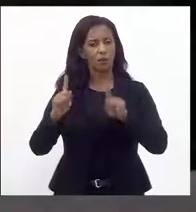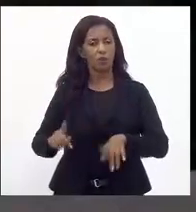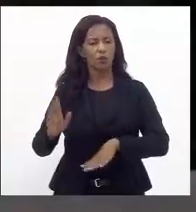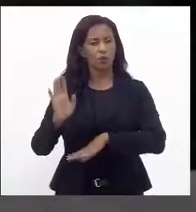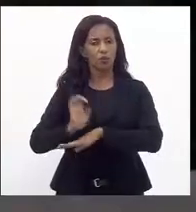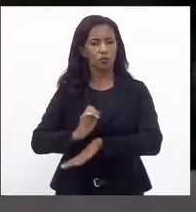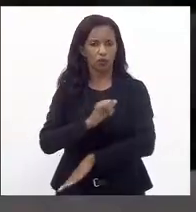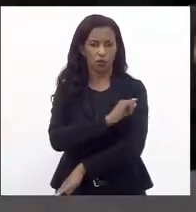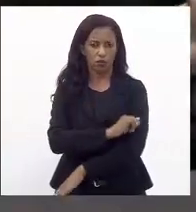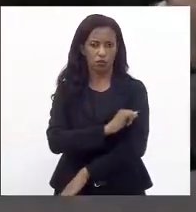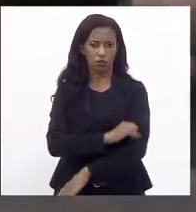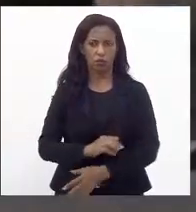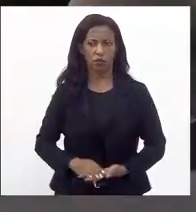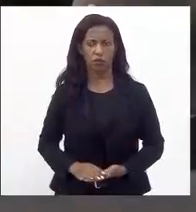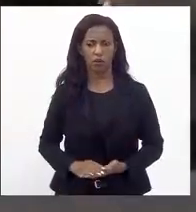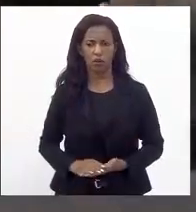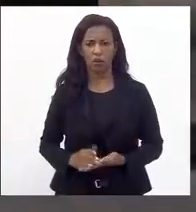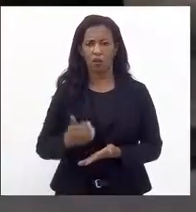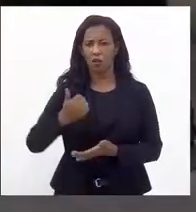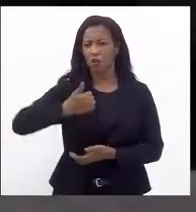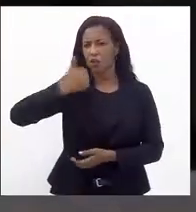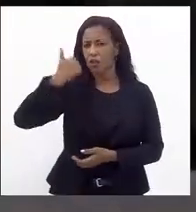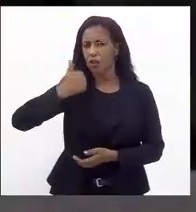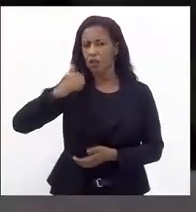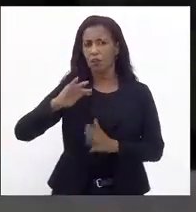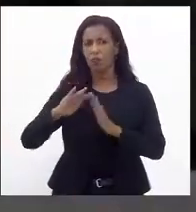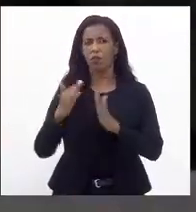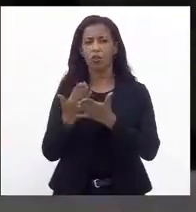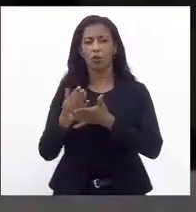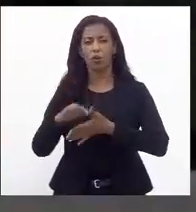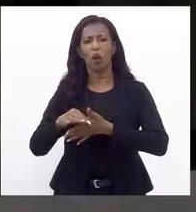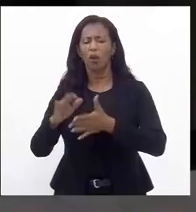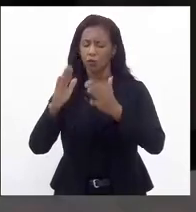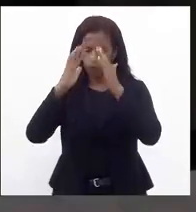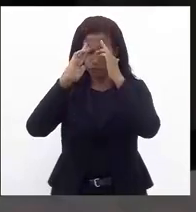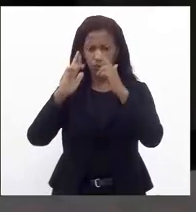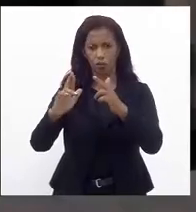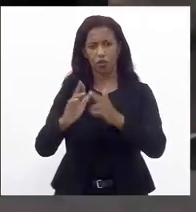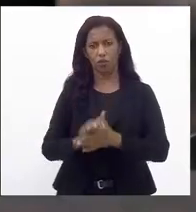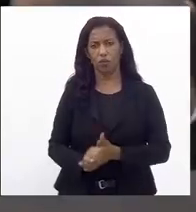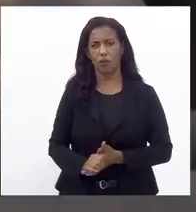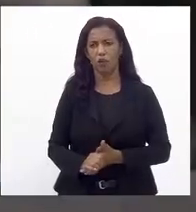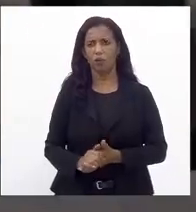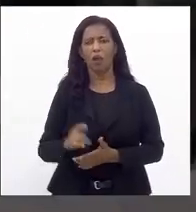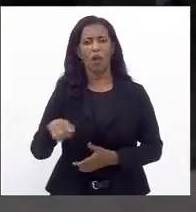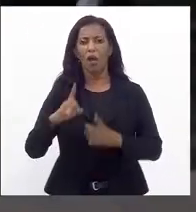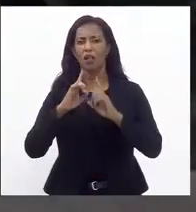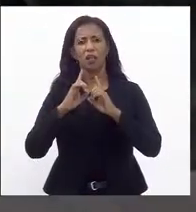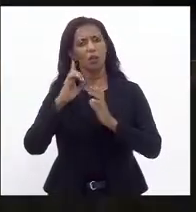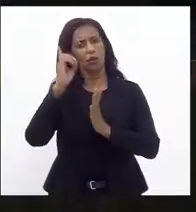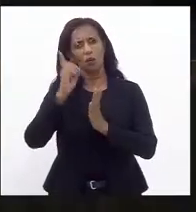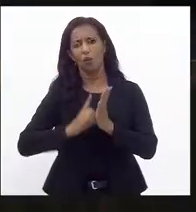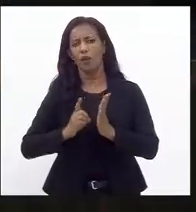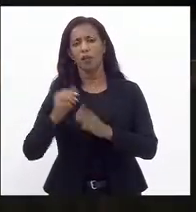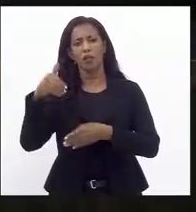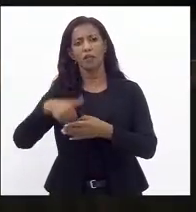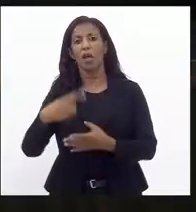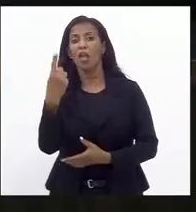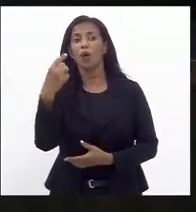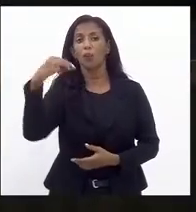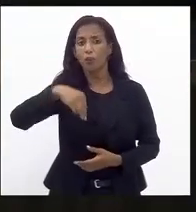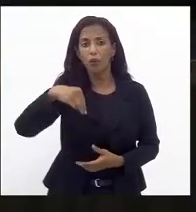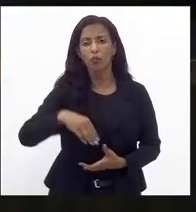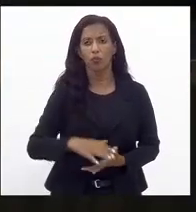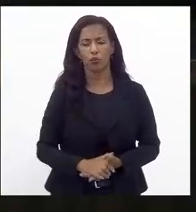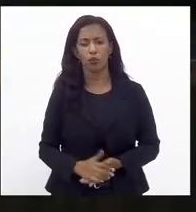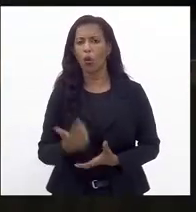do Estado do Rio de Janeiro desde o primeiro colégio do Flávio com todo respeito nós aqui não é declaração de voto eu abrir um minuto para